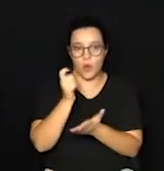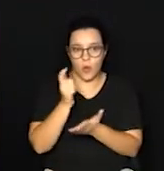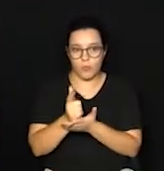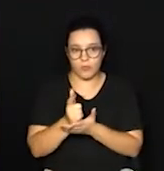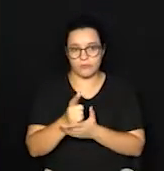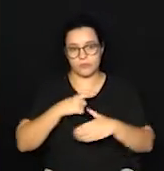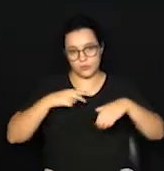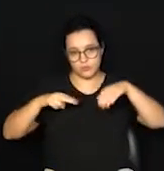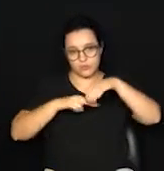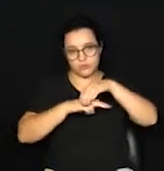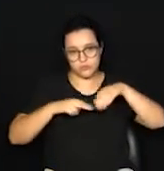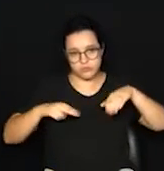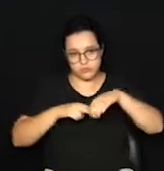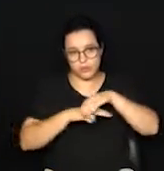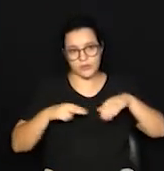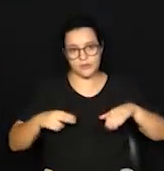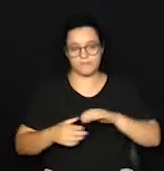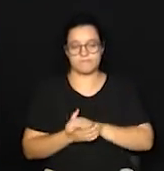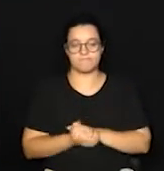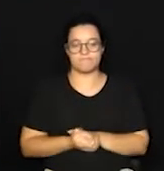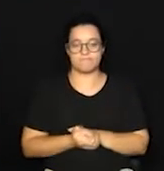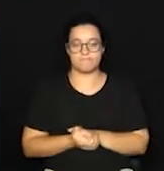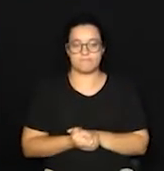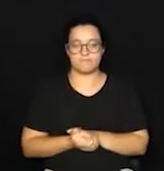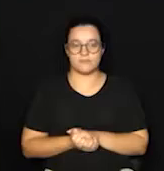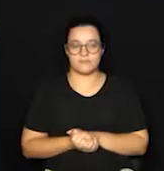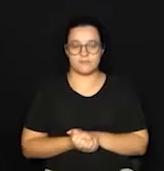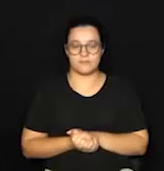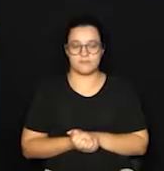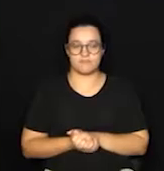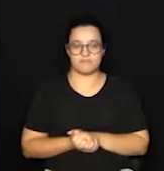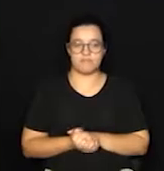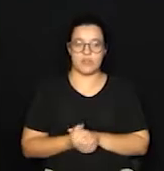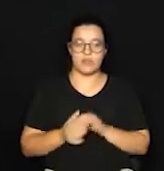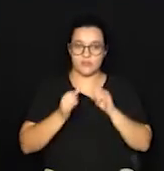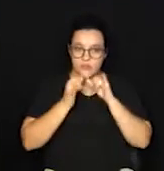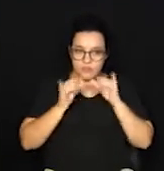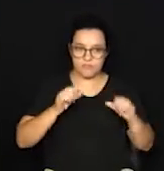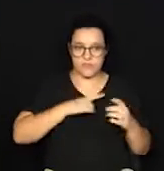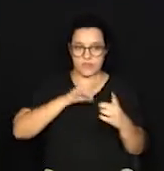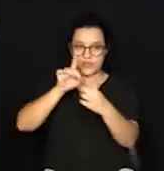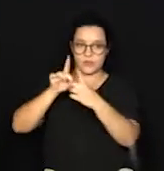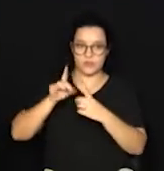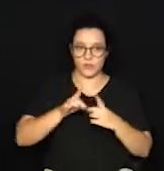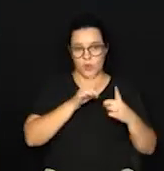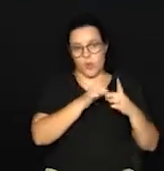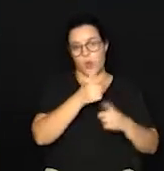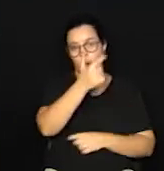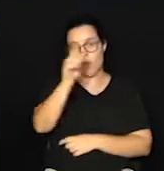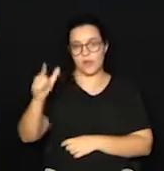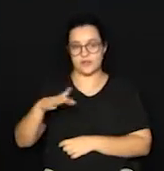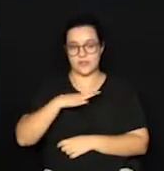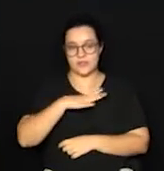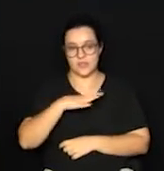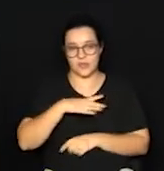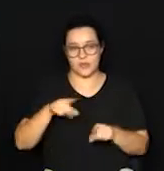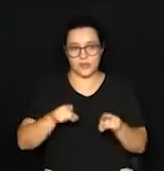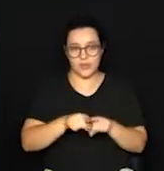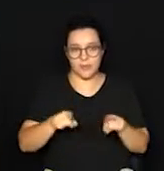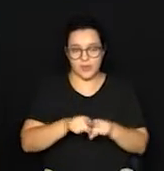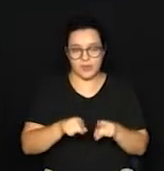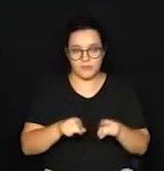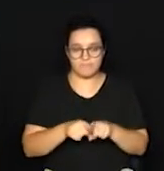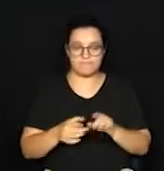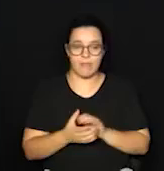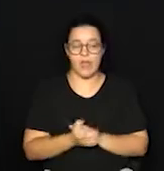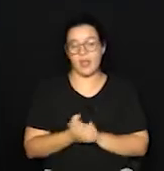tomógrafo. Olha, como eu disse, já que vai atender os pacientes de outras cidades aqui da nossa região,